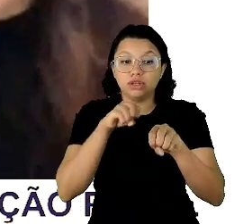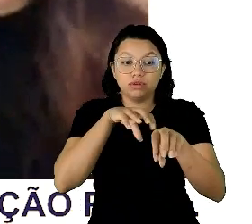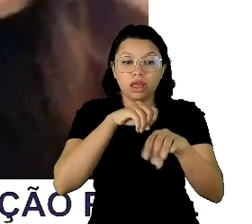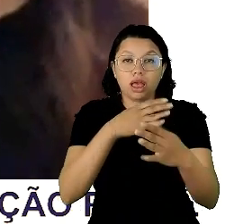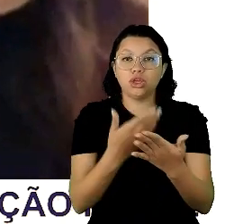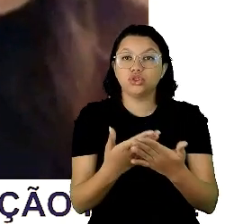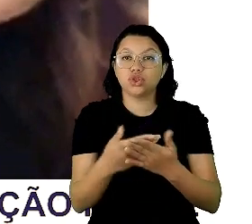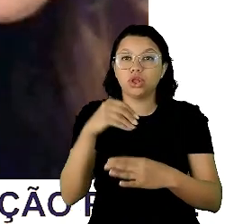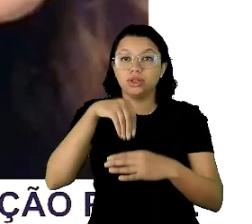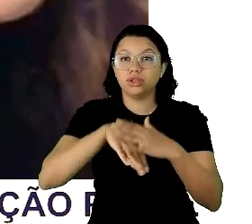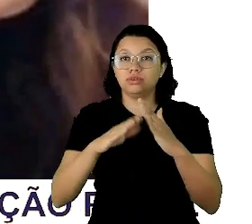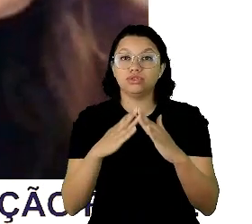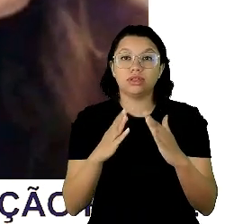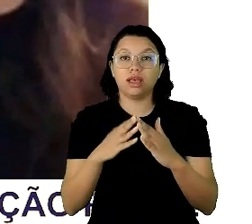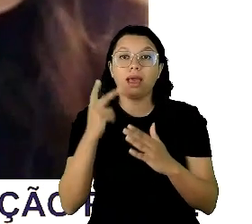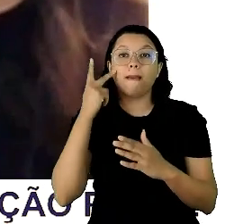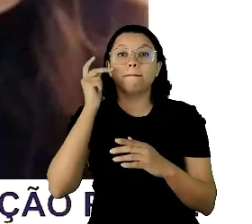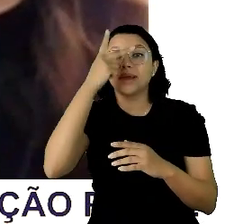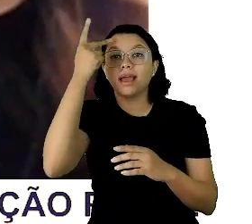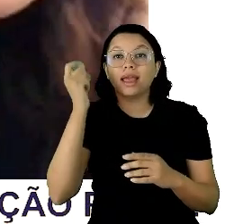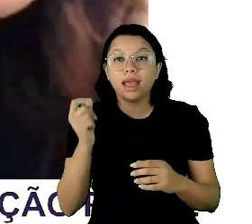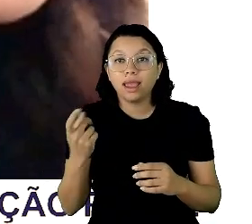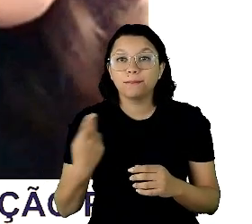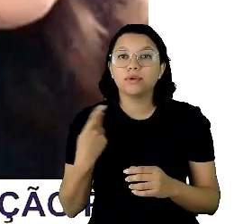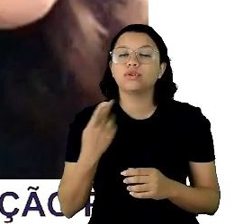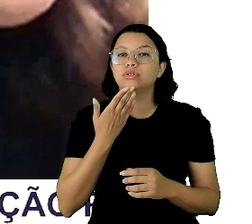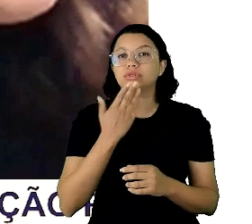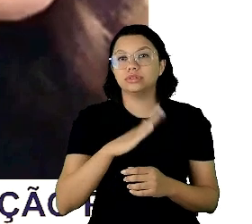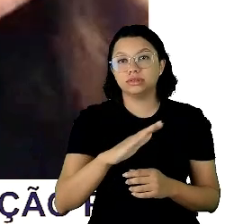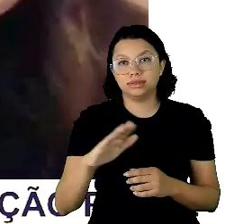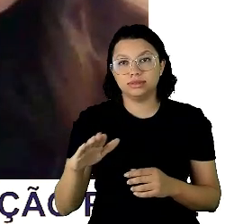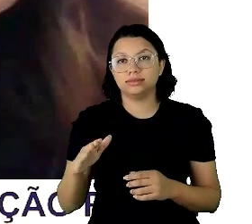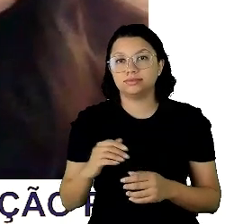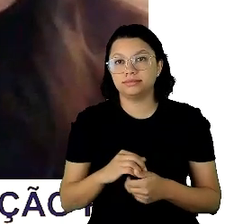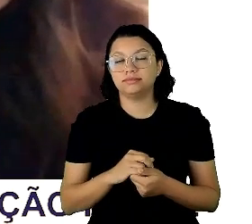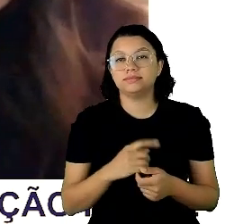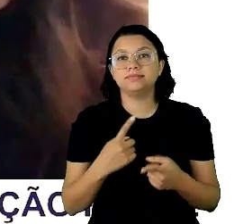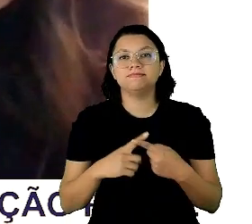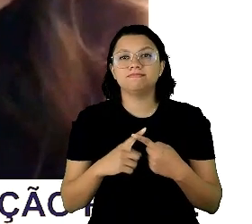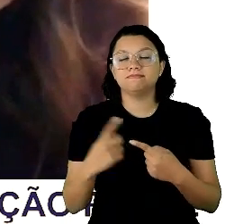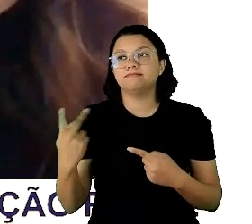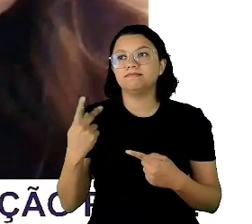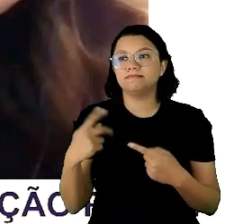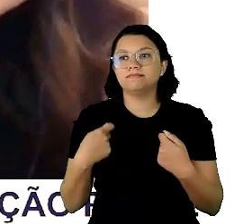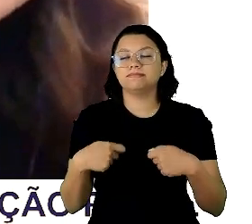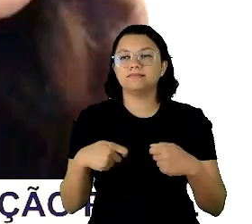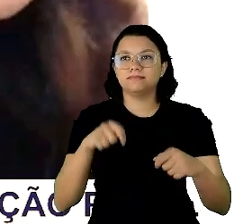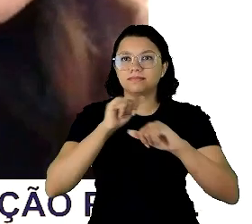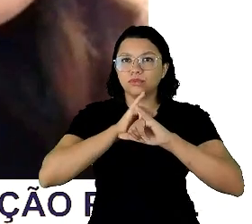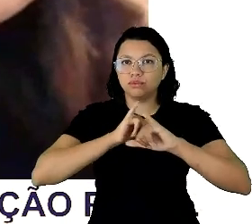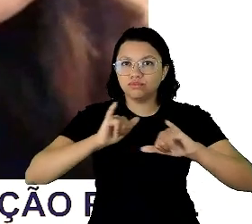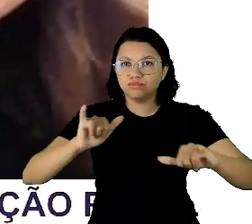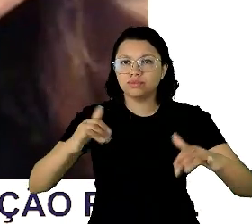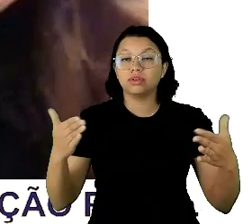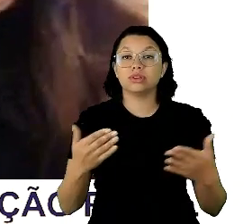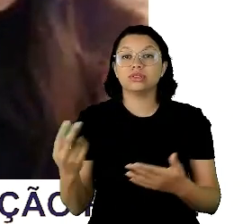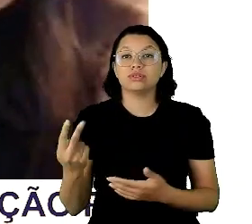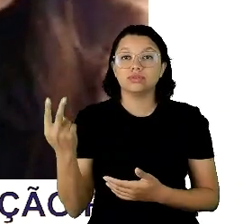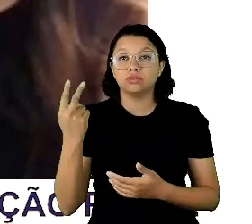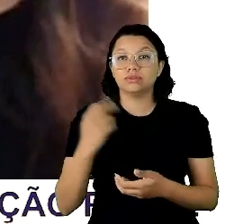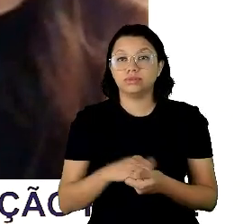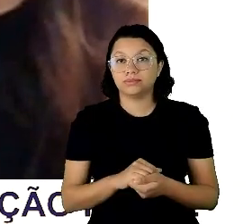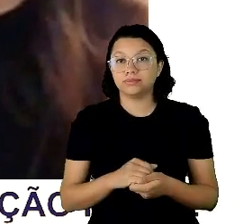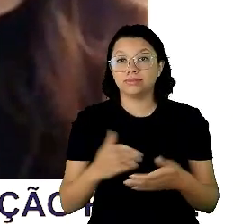casa. Para quem? Para os nossos pequenos, né? Porque a gente tem que divulgar esses valores para